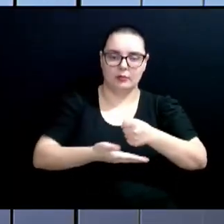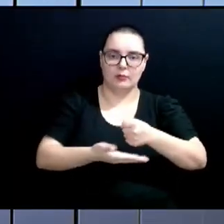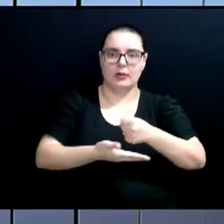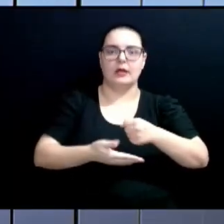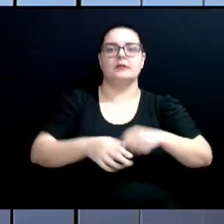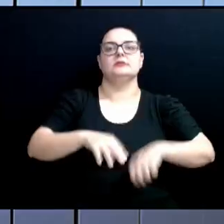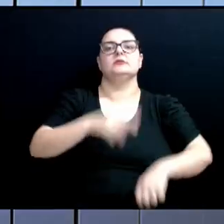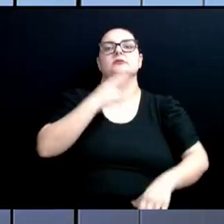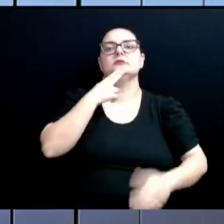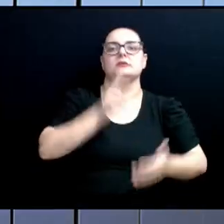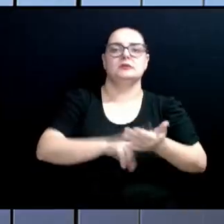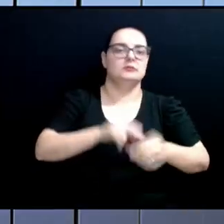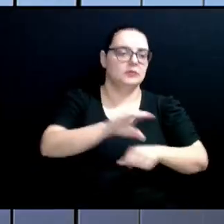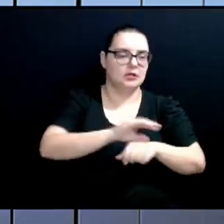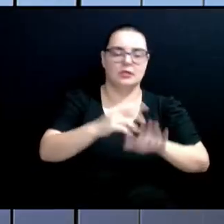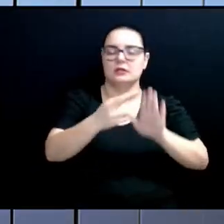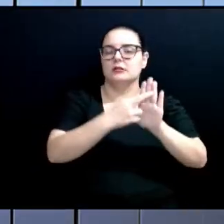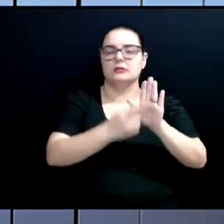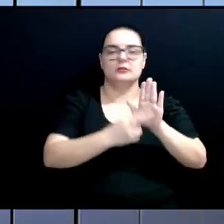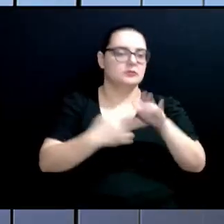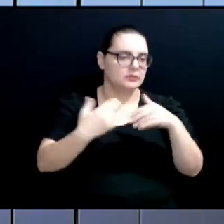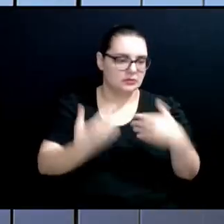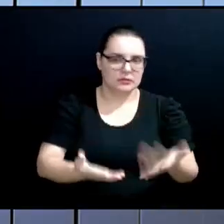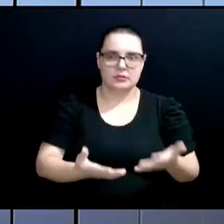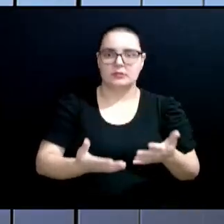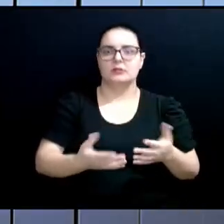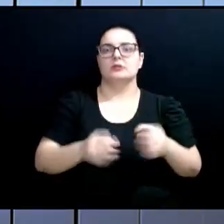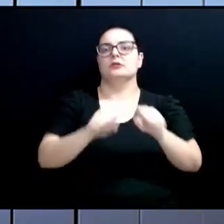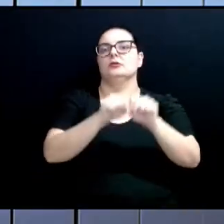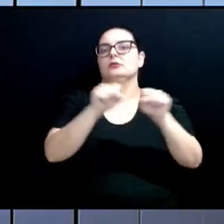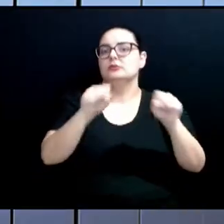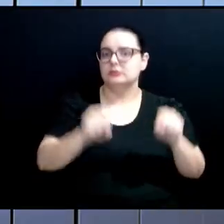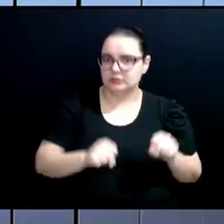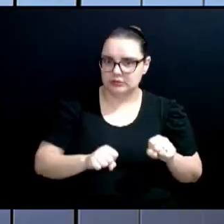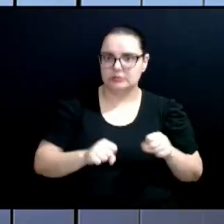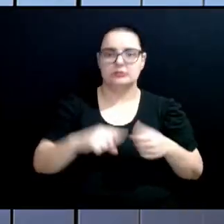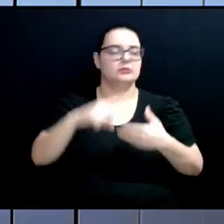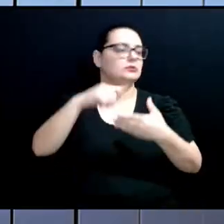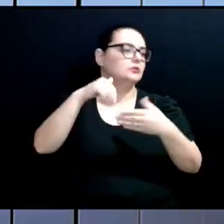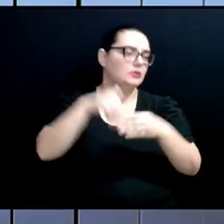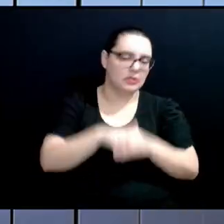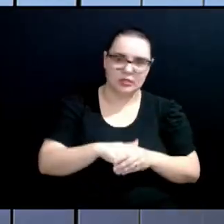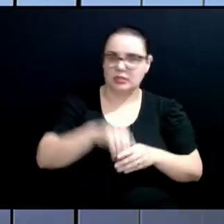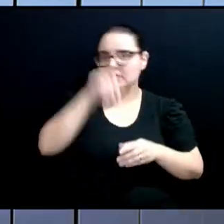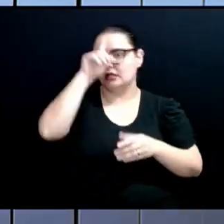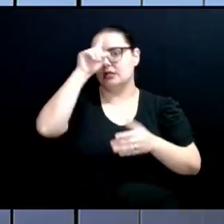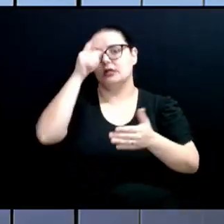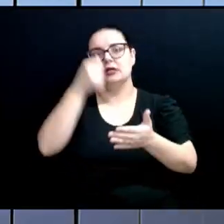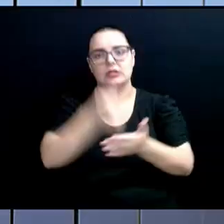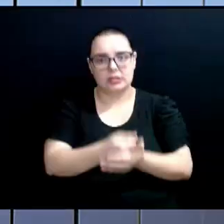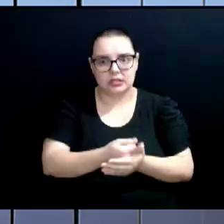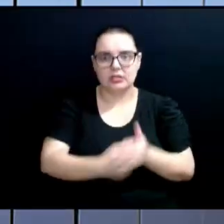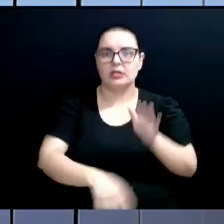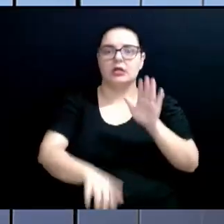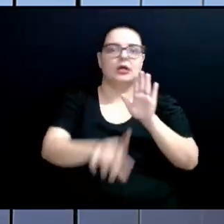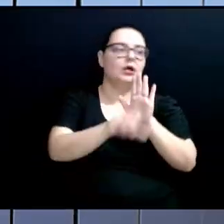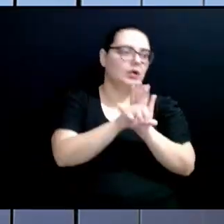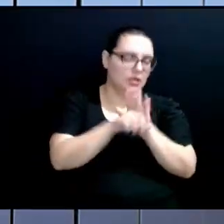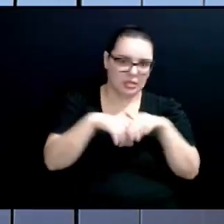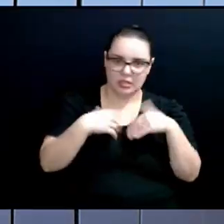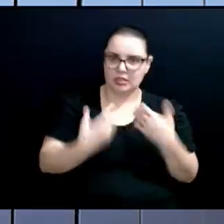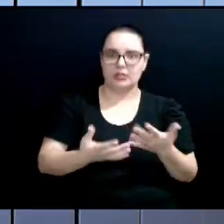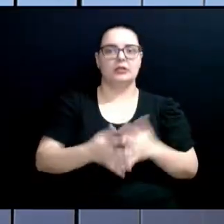regramentos, que estabelece o sistema de eleições, que estabelece a legislação, que